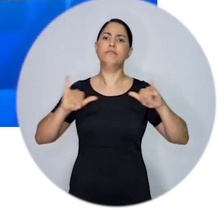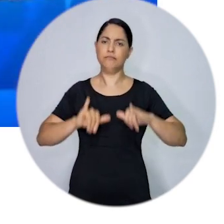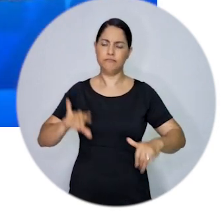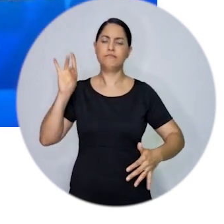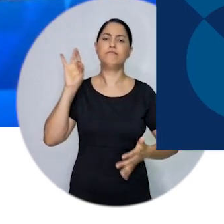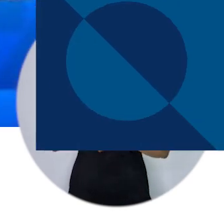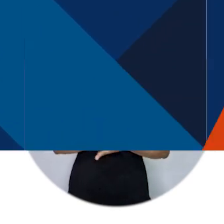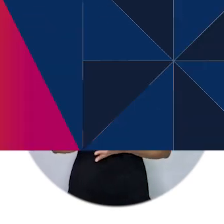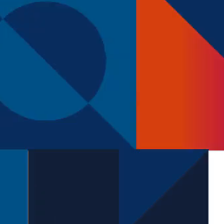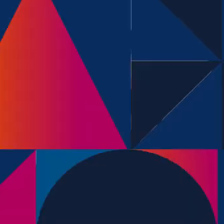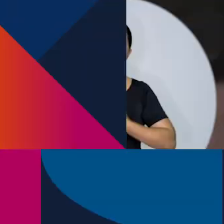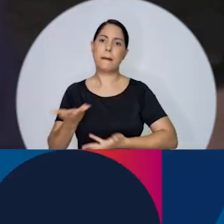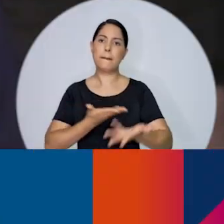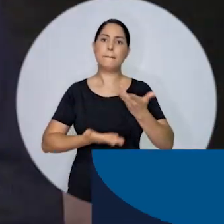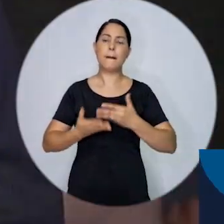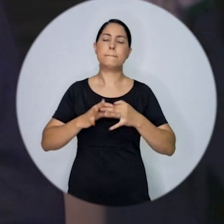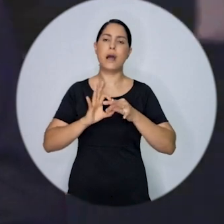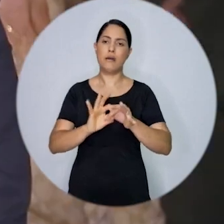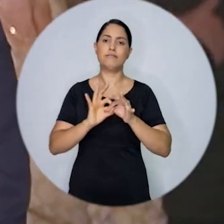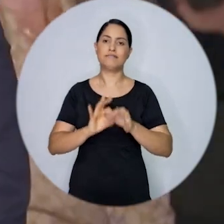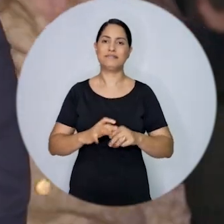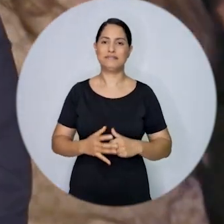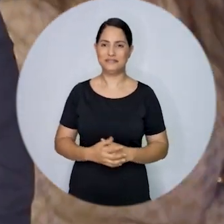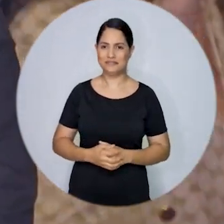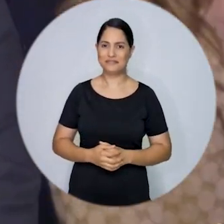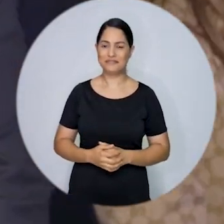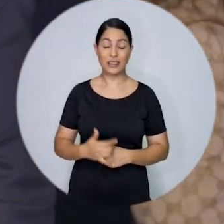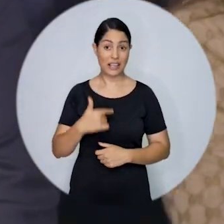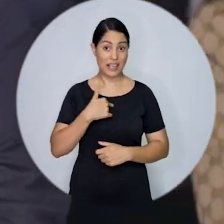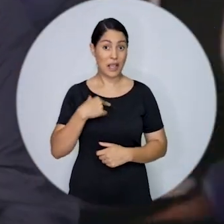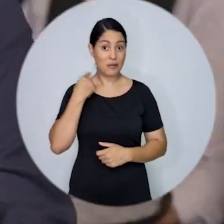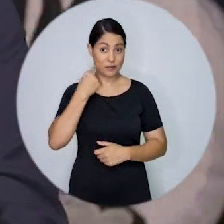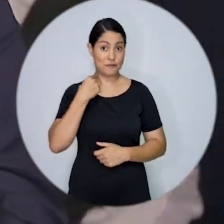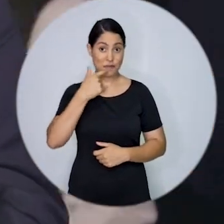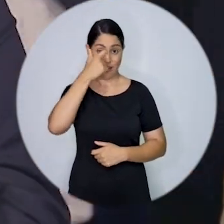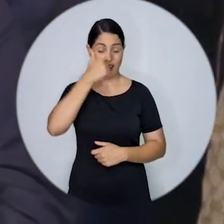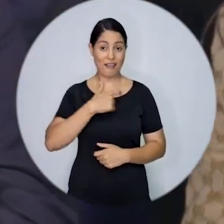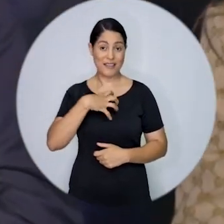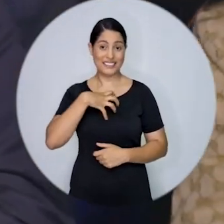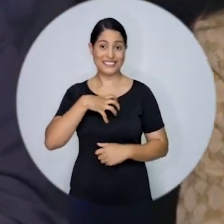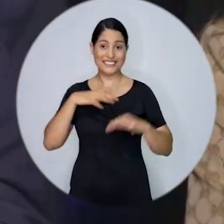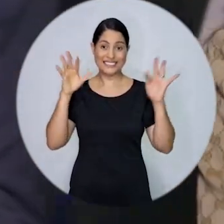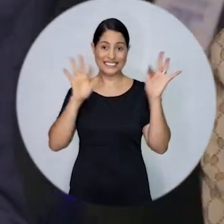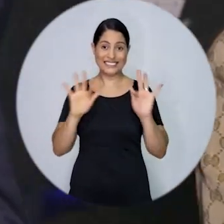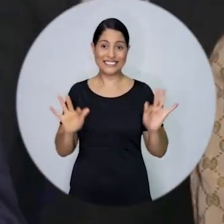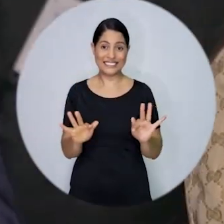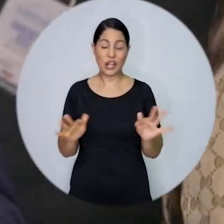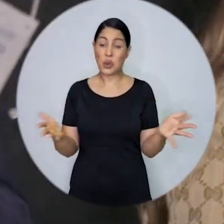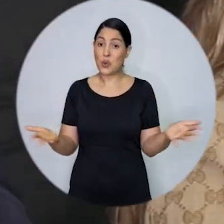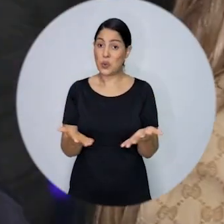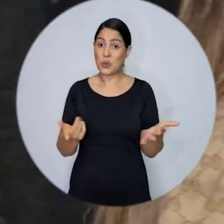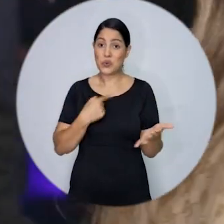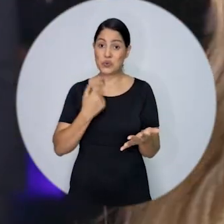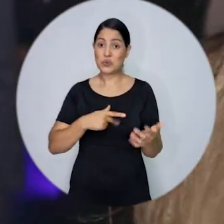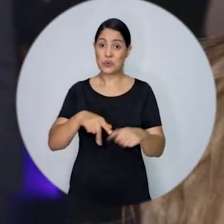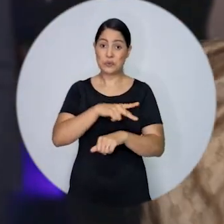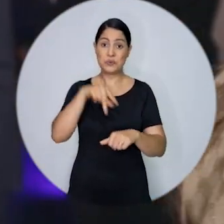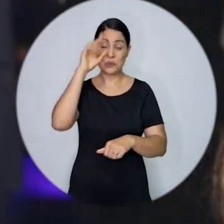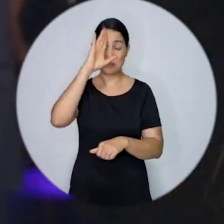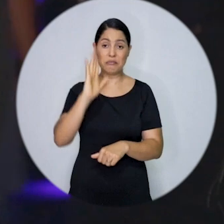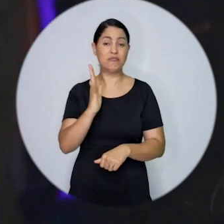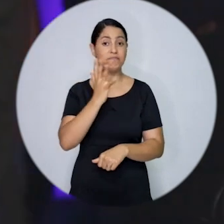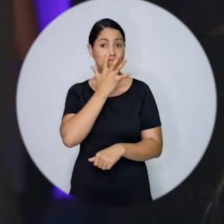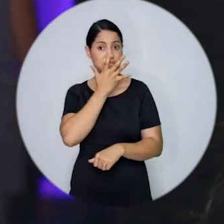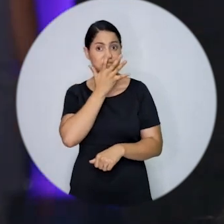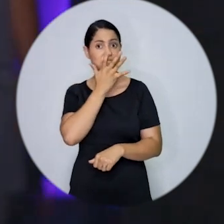é um momento da classe também se confraternizar. Eu, como advogado, fico muito feliz de ver a situação da advocacia nesse momento do